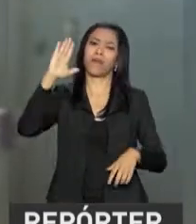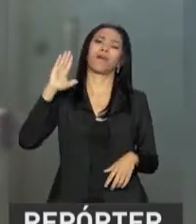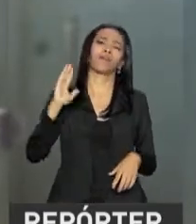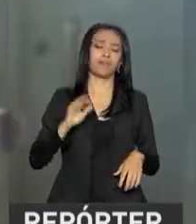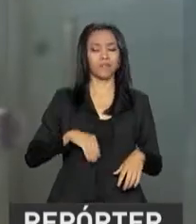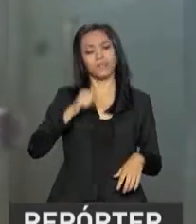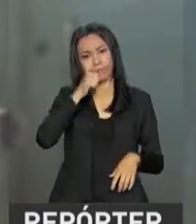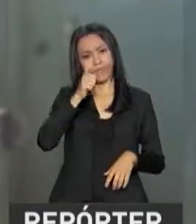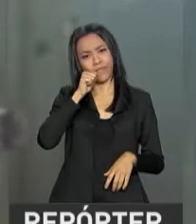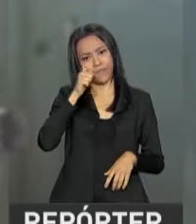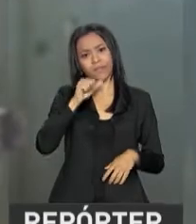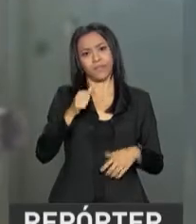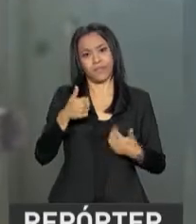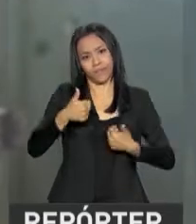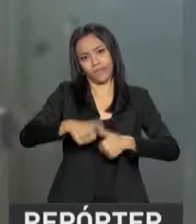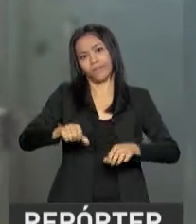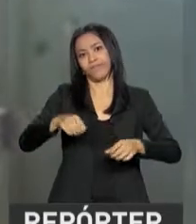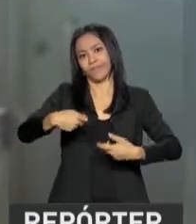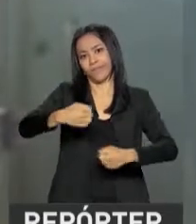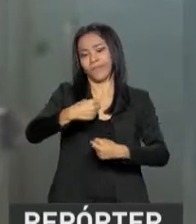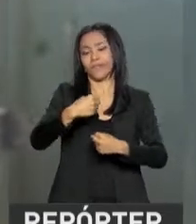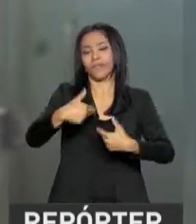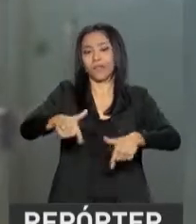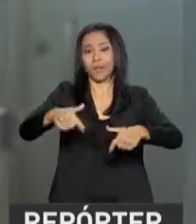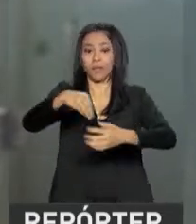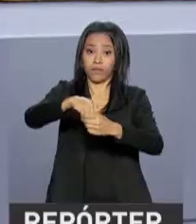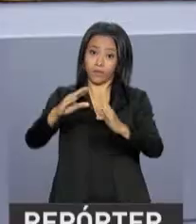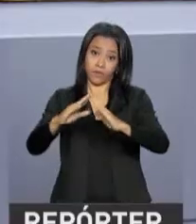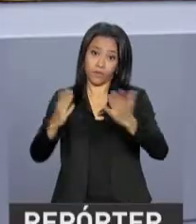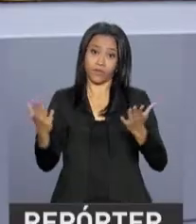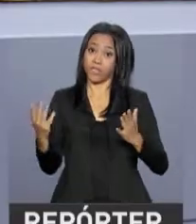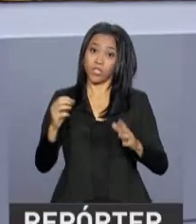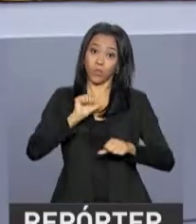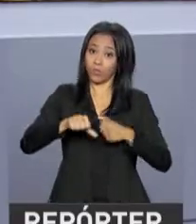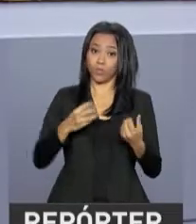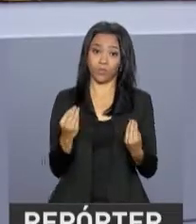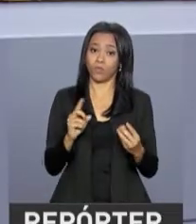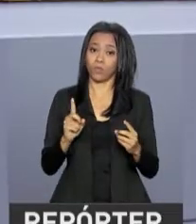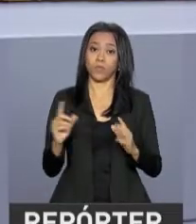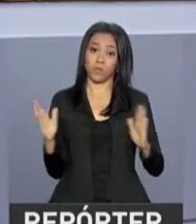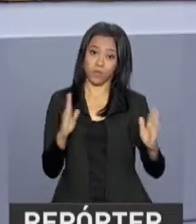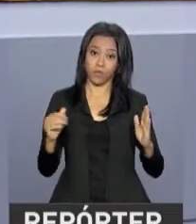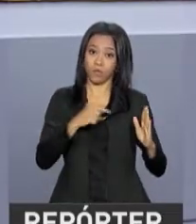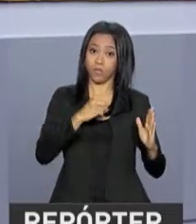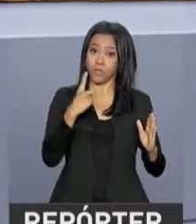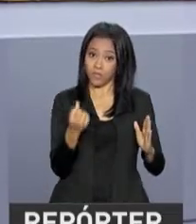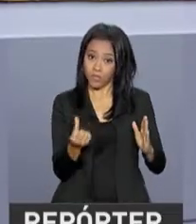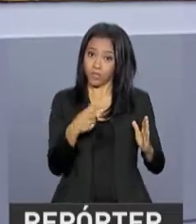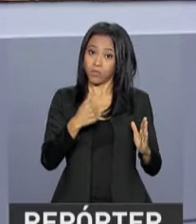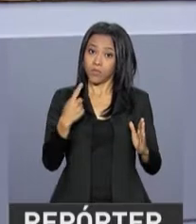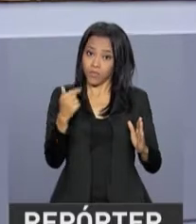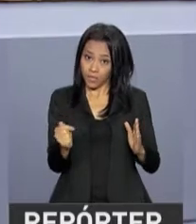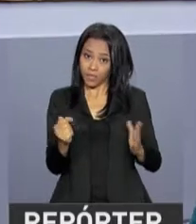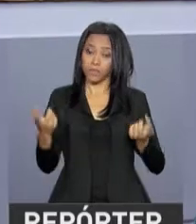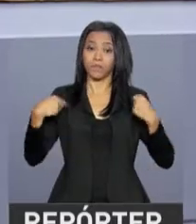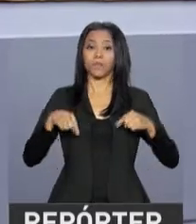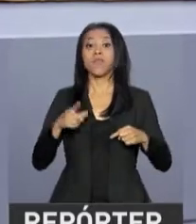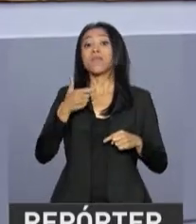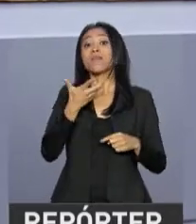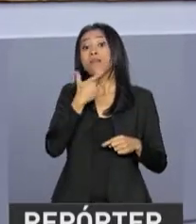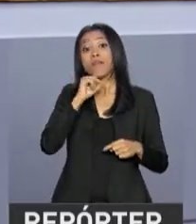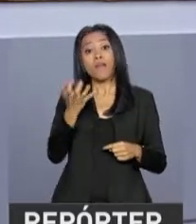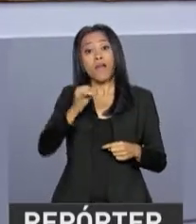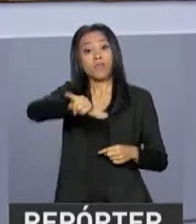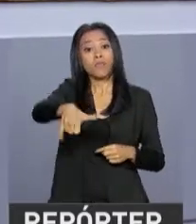as mulheres essa diferença não mudou de 2016 e 2017 e quem quiser aproveitar continuam abertas as